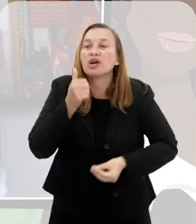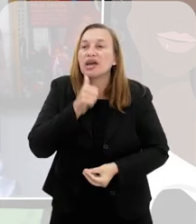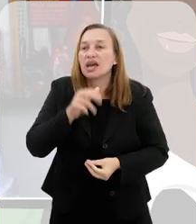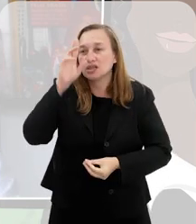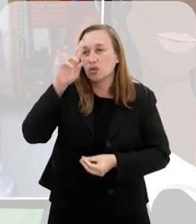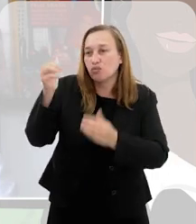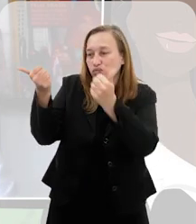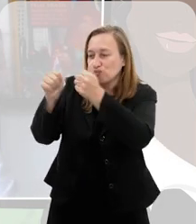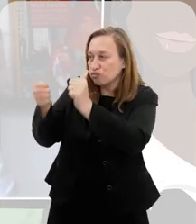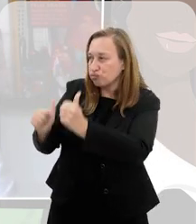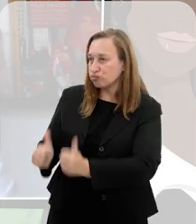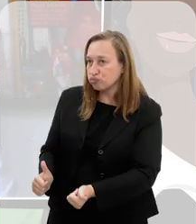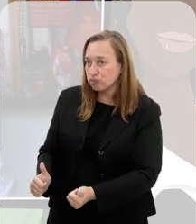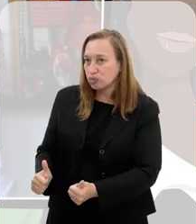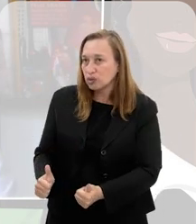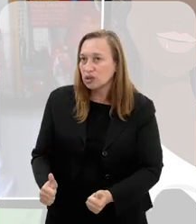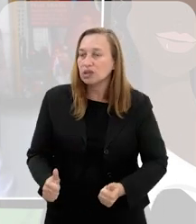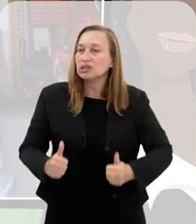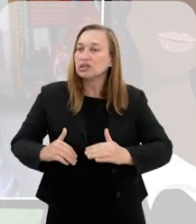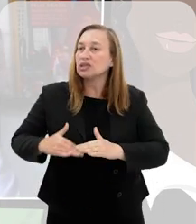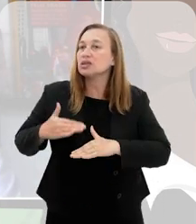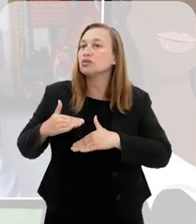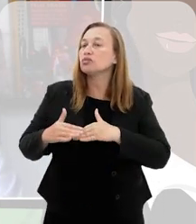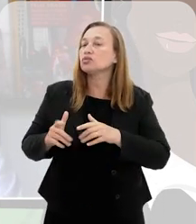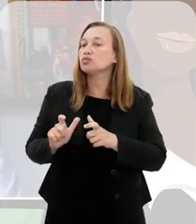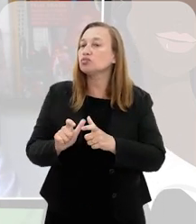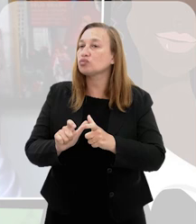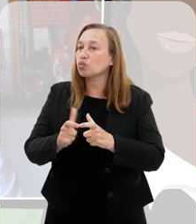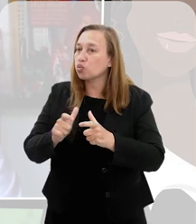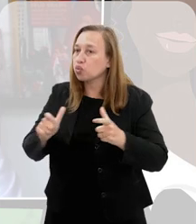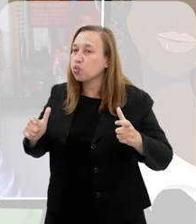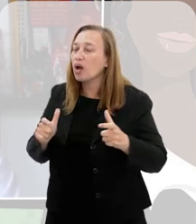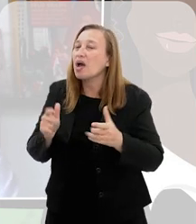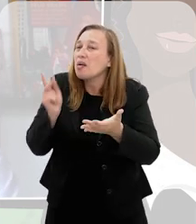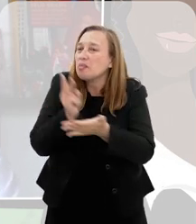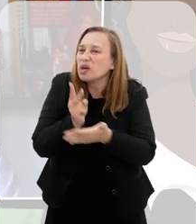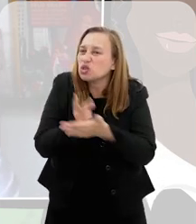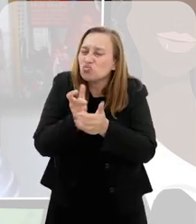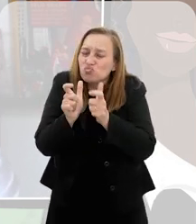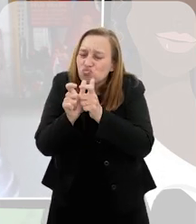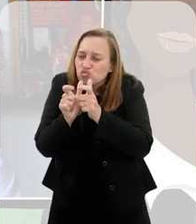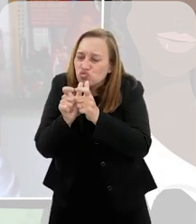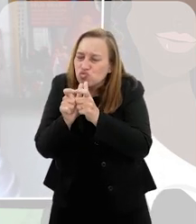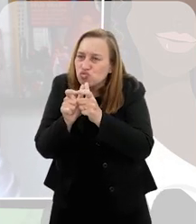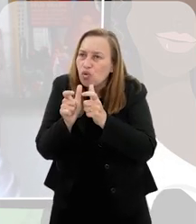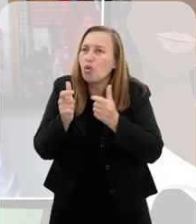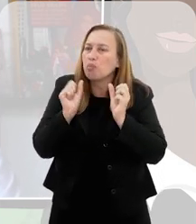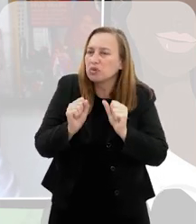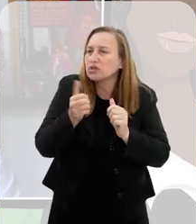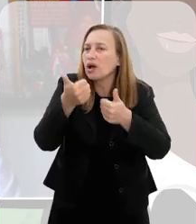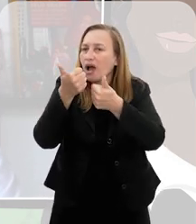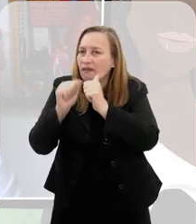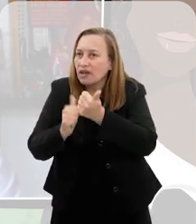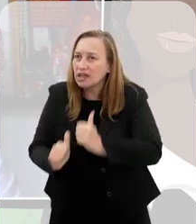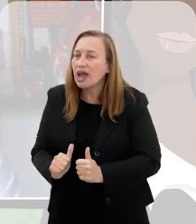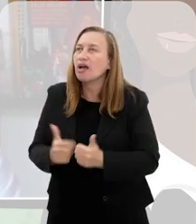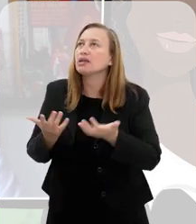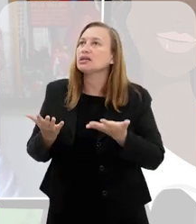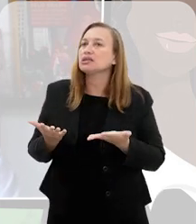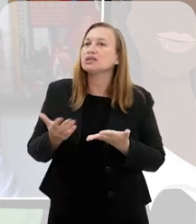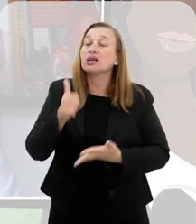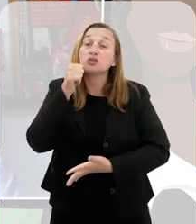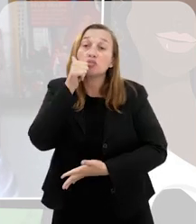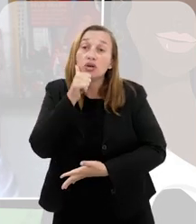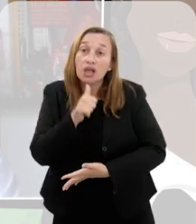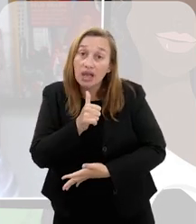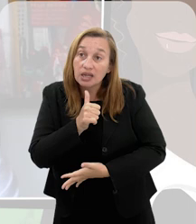como que a senhora faz uma análise, uma avaliação desse crescimento, né? Mesmo pequeno, a senhora pode